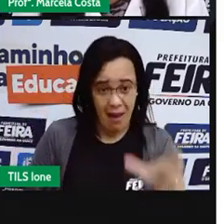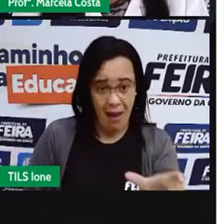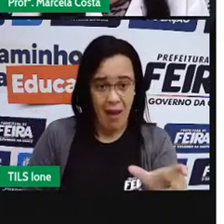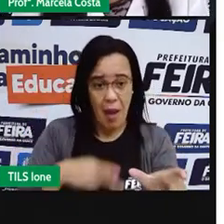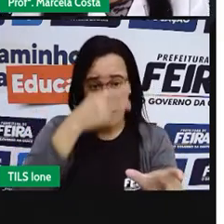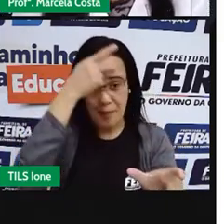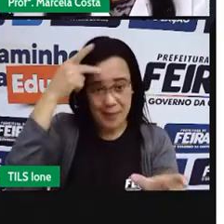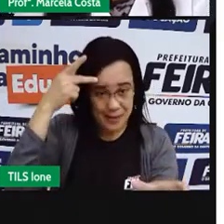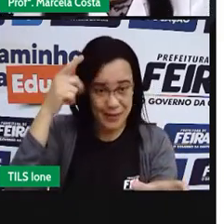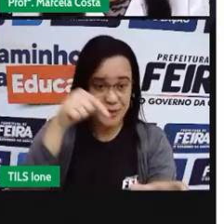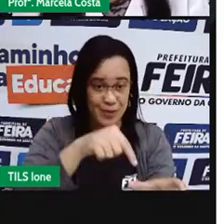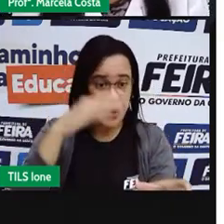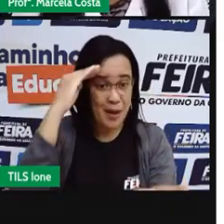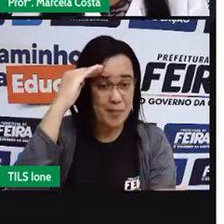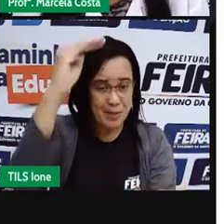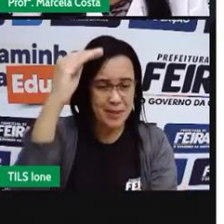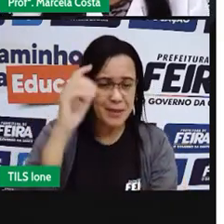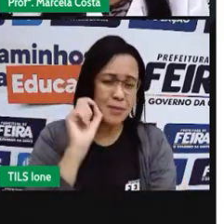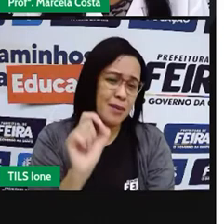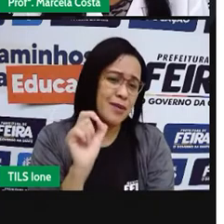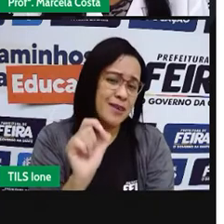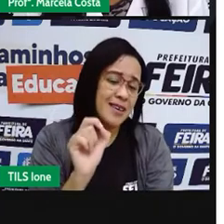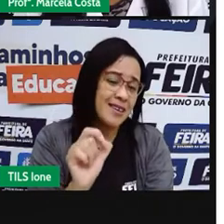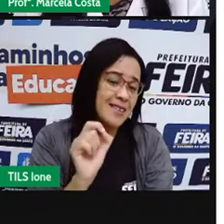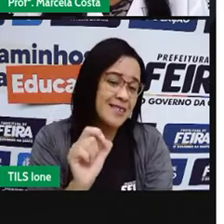história. Que conto é esse?